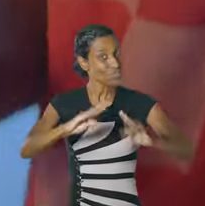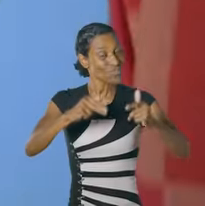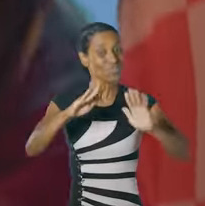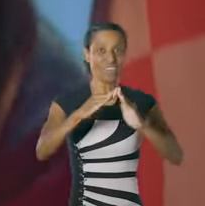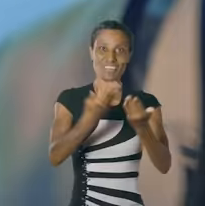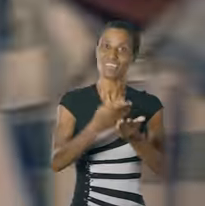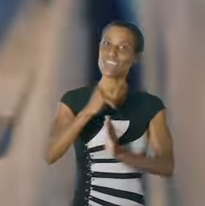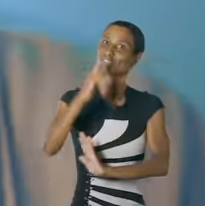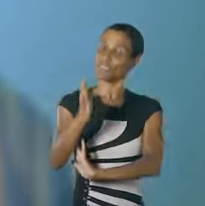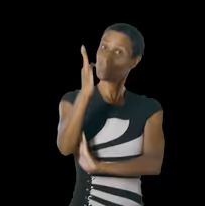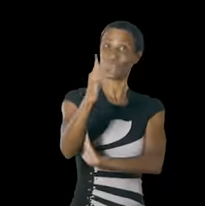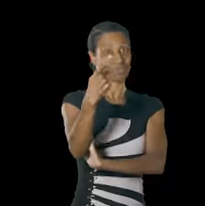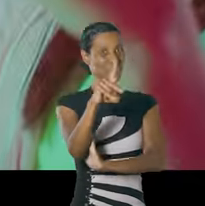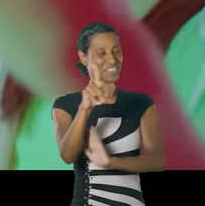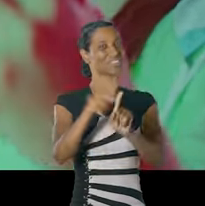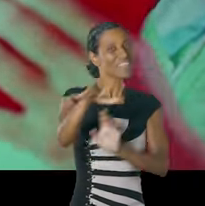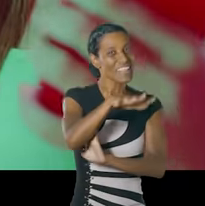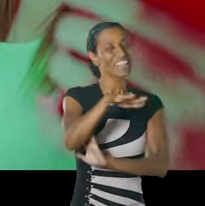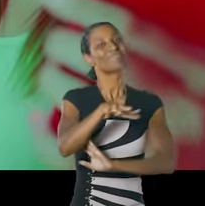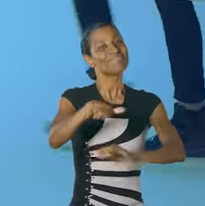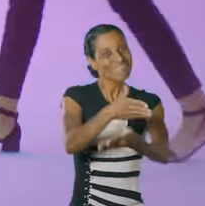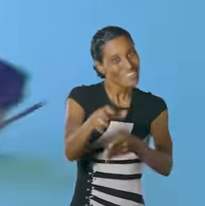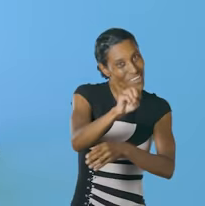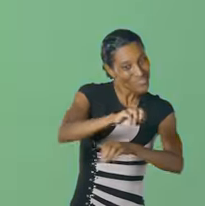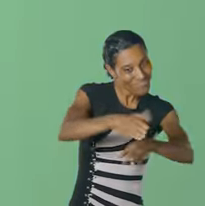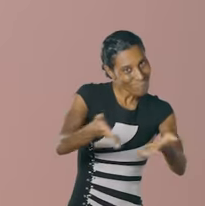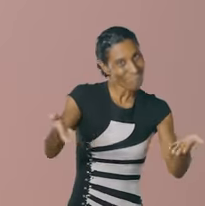liga em tudo que a escola tem pra oferecer pro seu futuro em